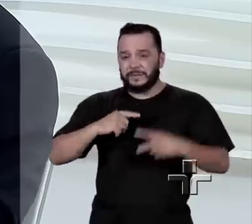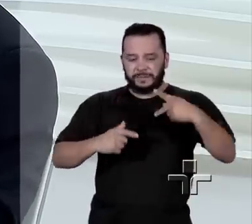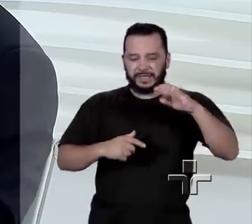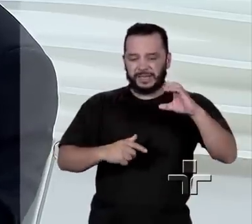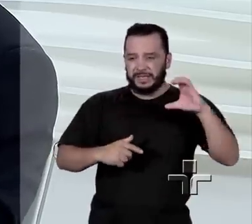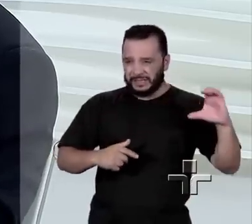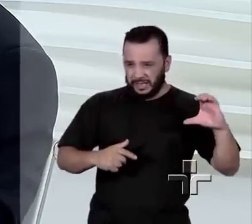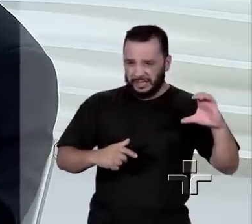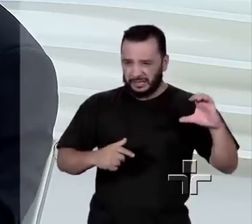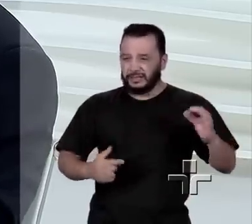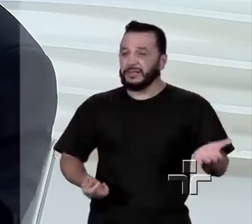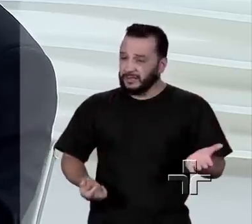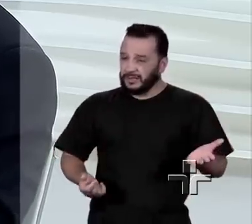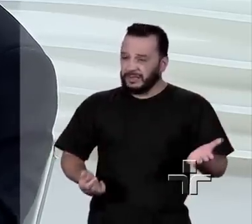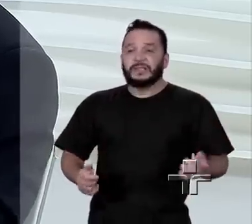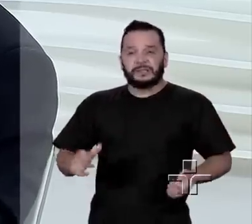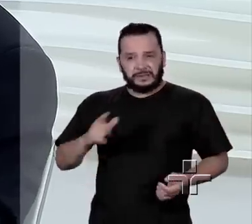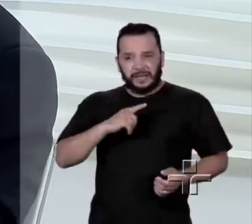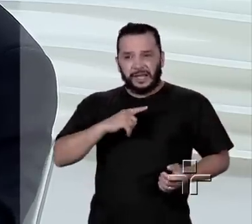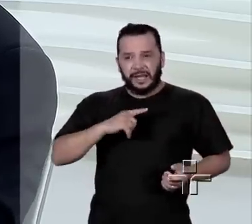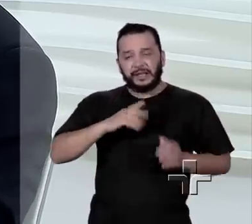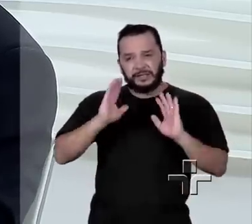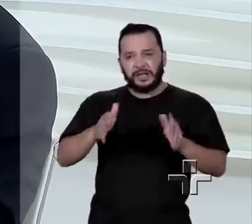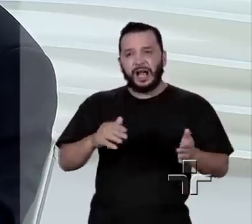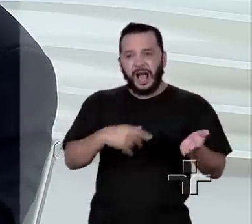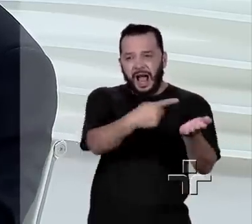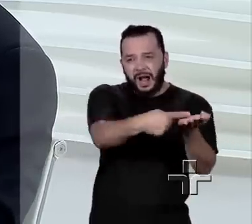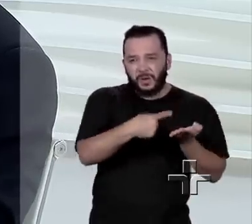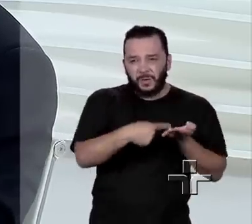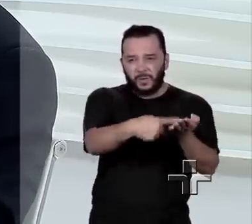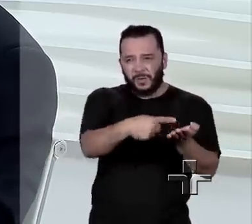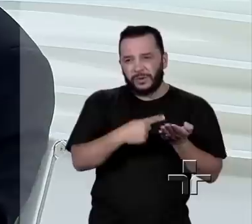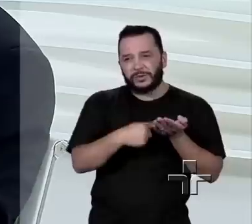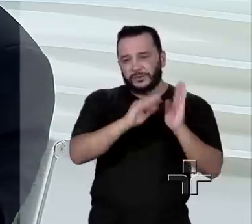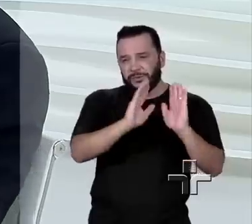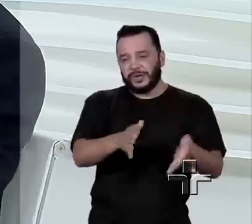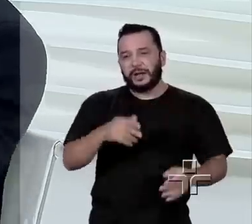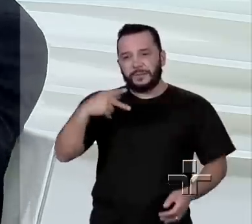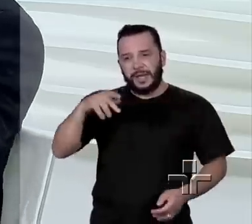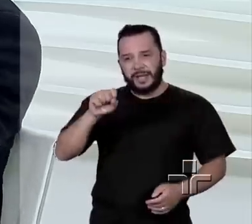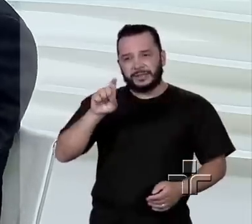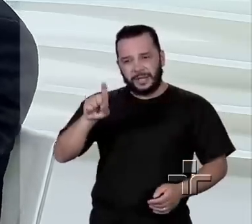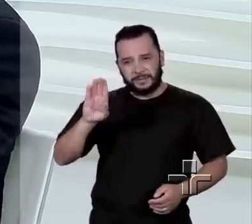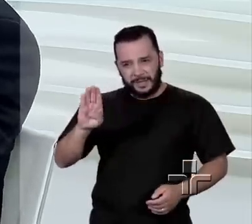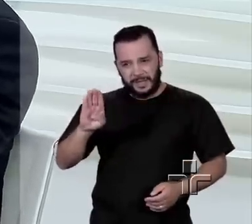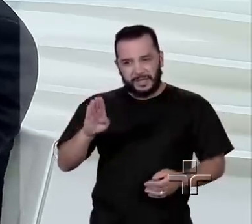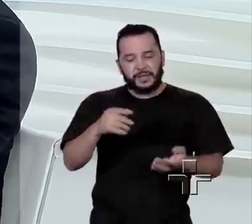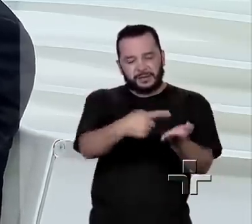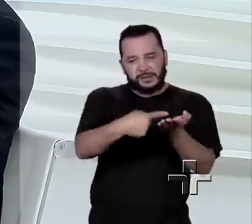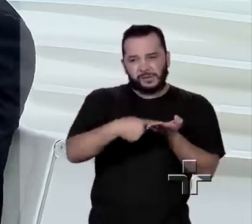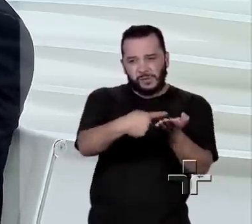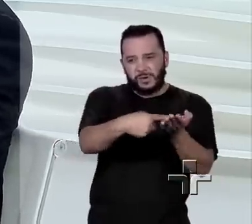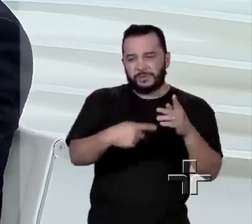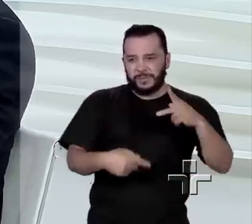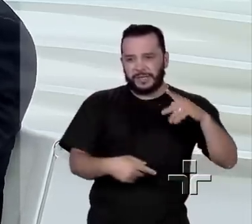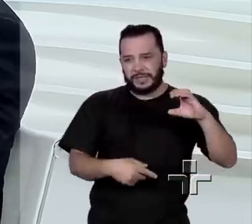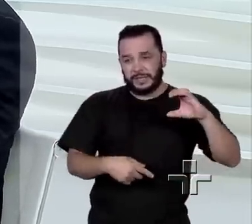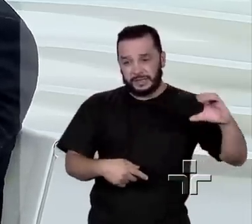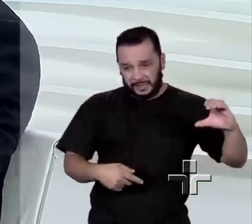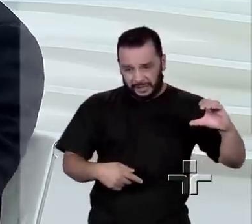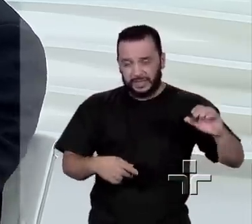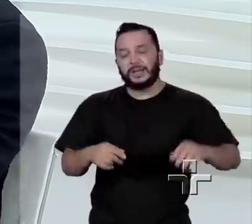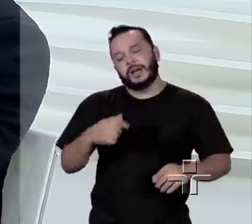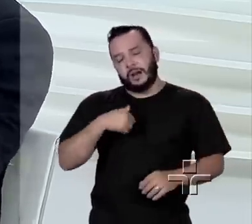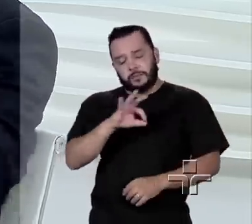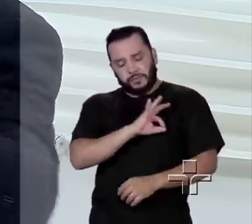PCC, e ver o grande acordão naquele momento que foi feito, que depois a própria polícia e o Ministério